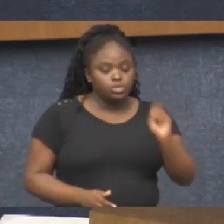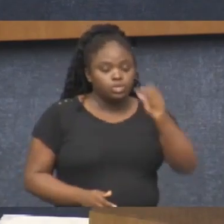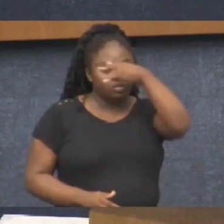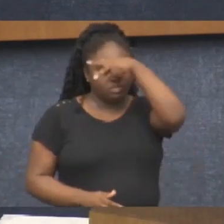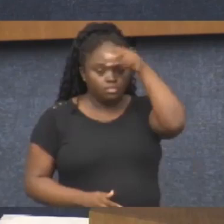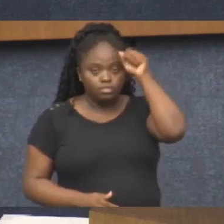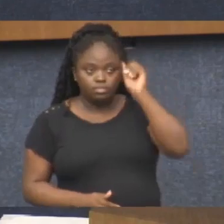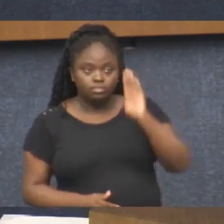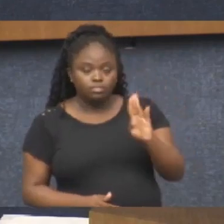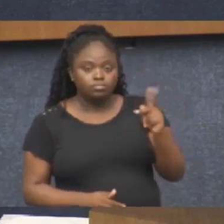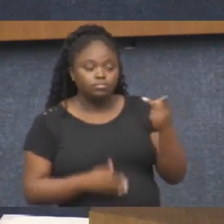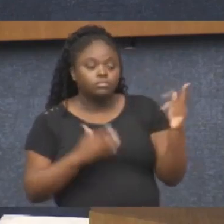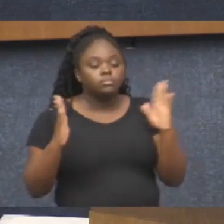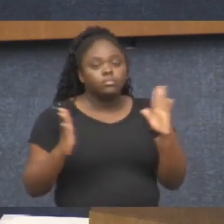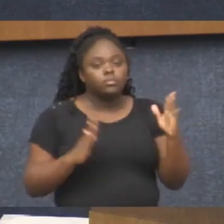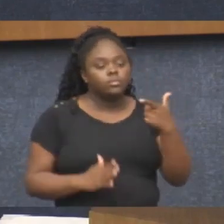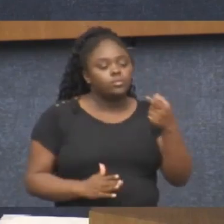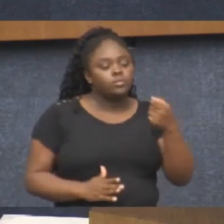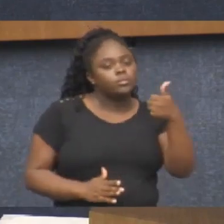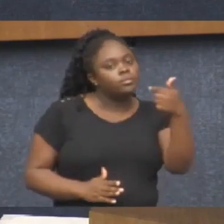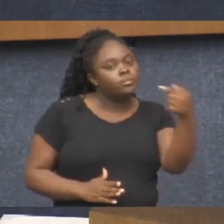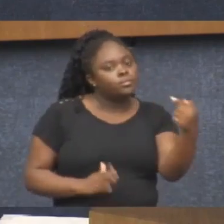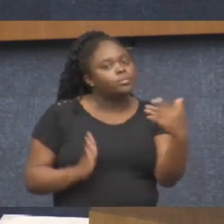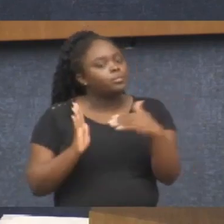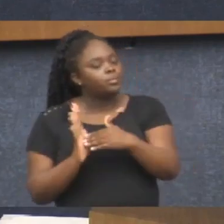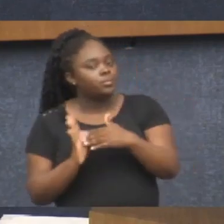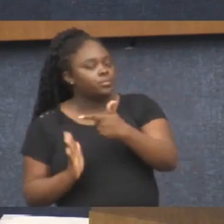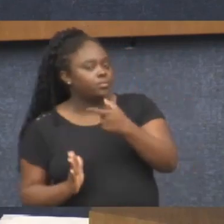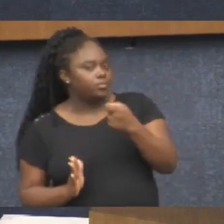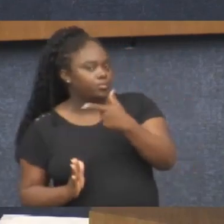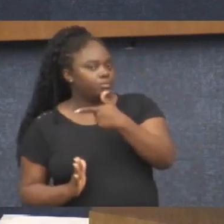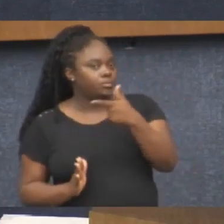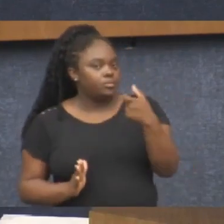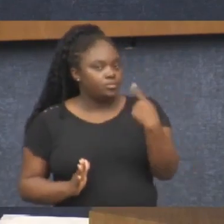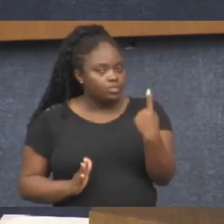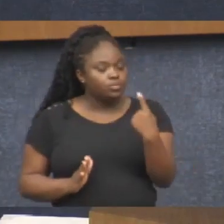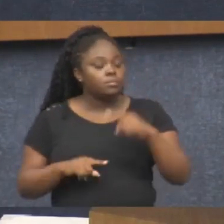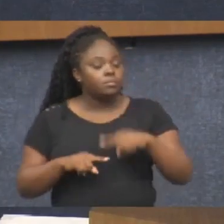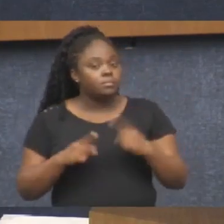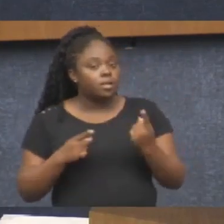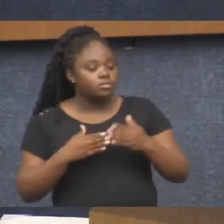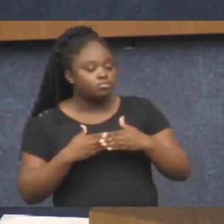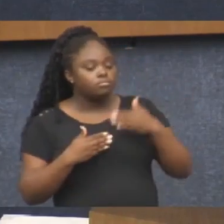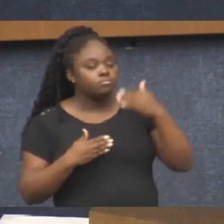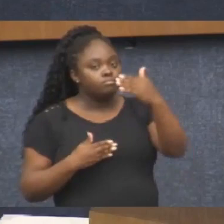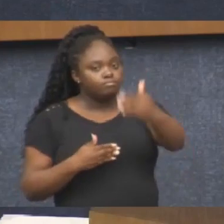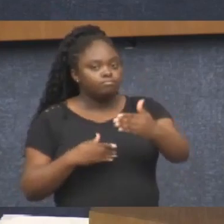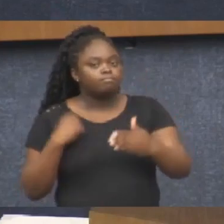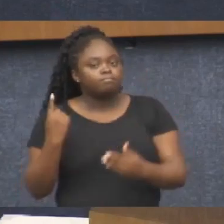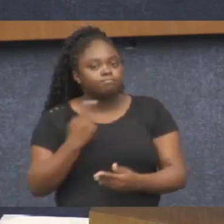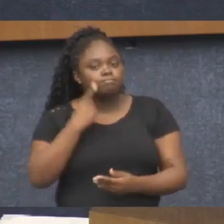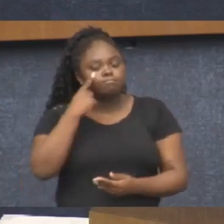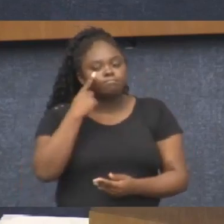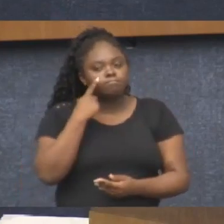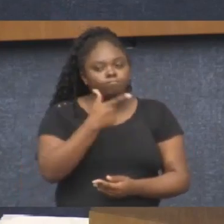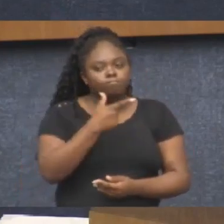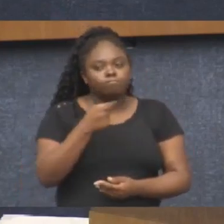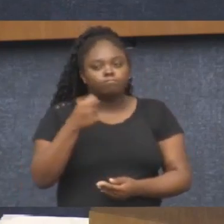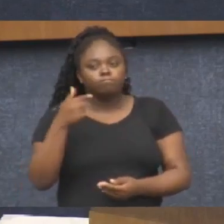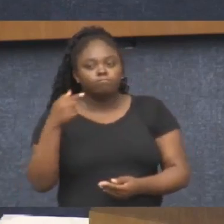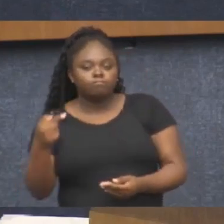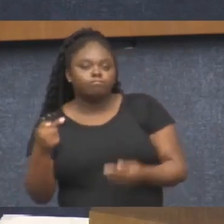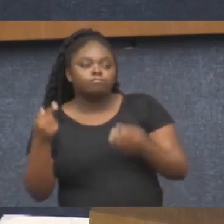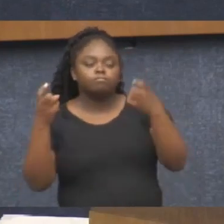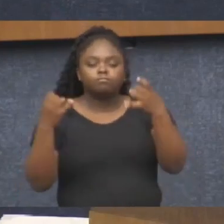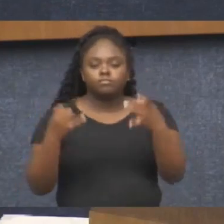Horizonte, no período de 2017 até 2021, mas vai além. Vocês vão ver que a gente olha também desde 2007